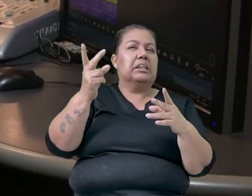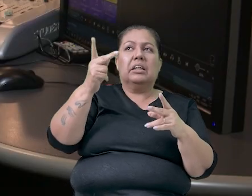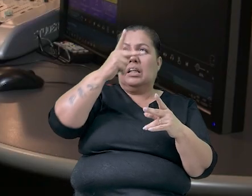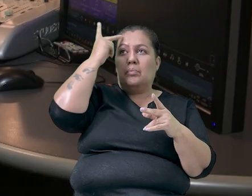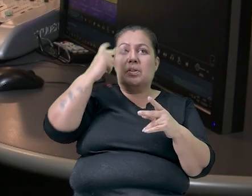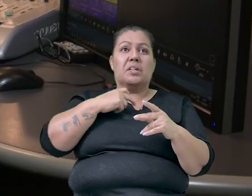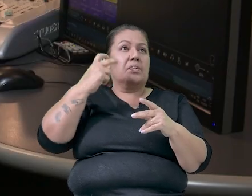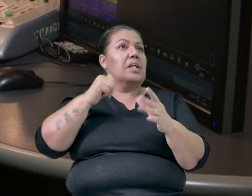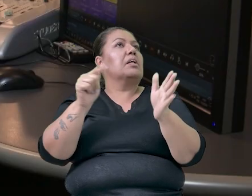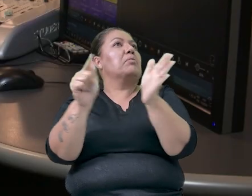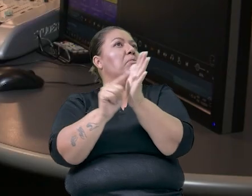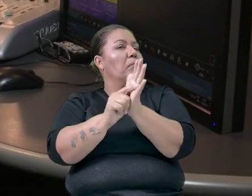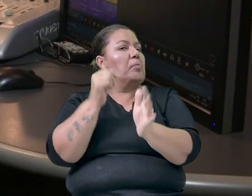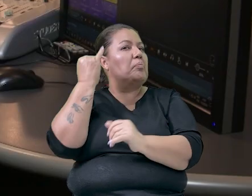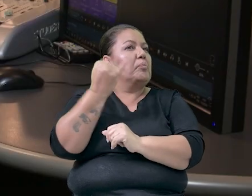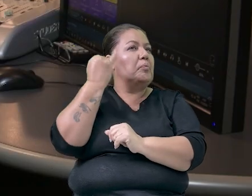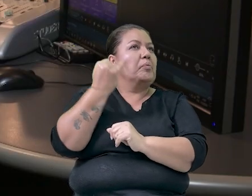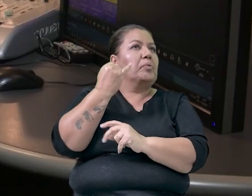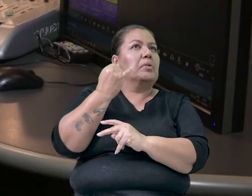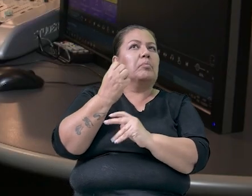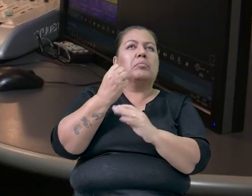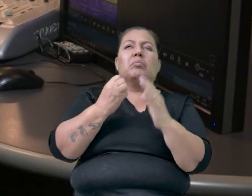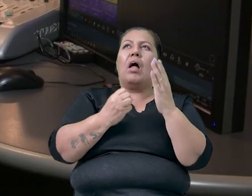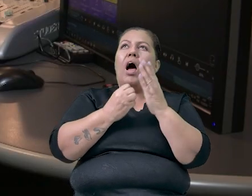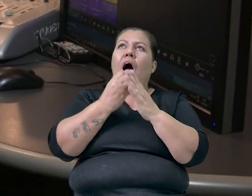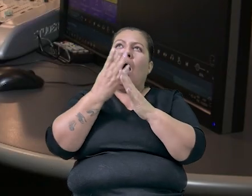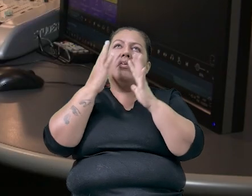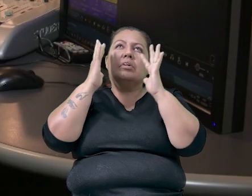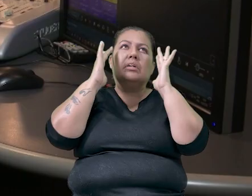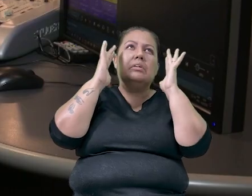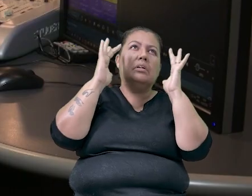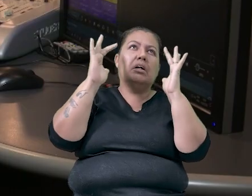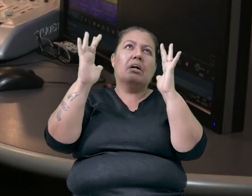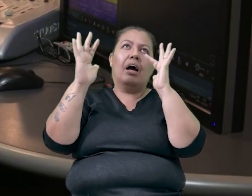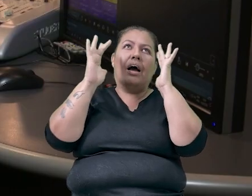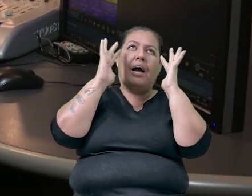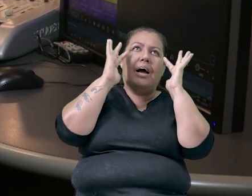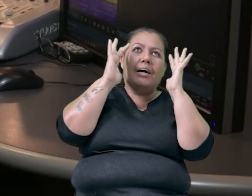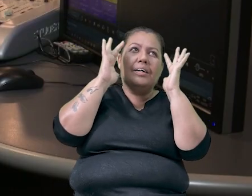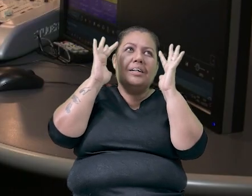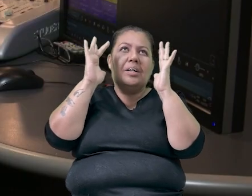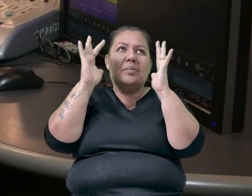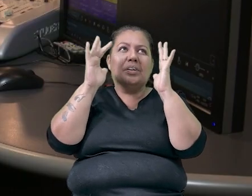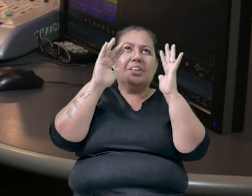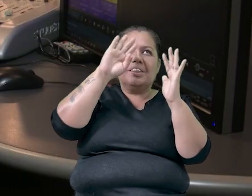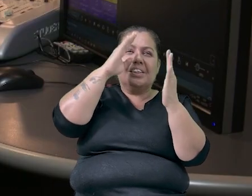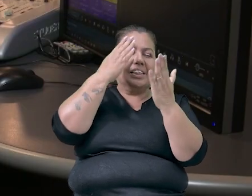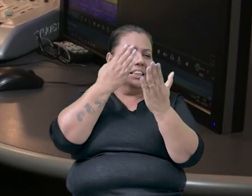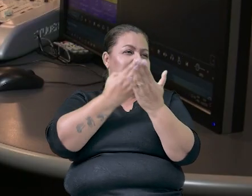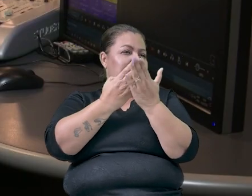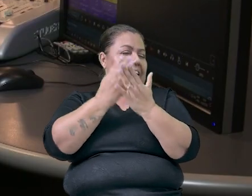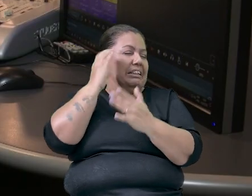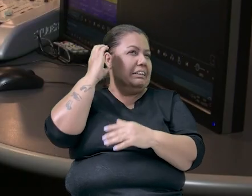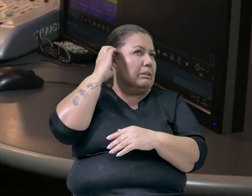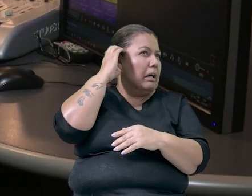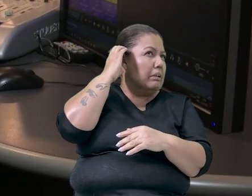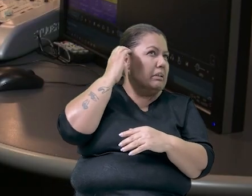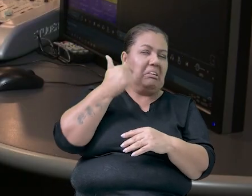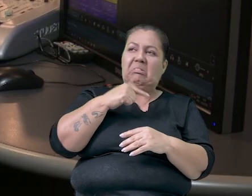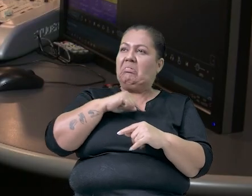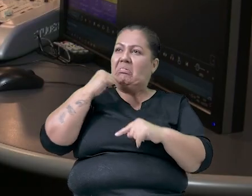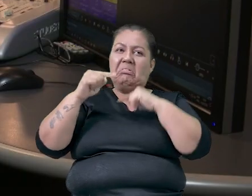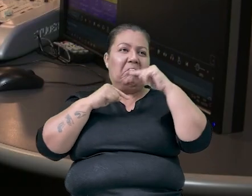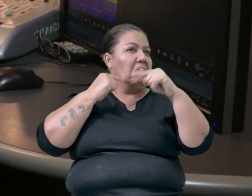um papel muito importante, porque você cria meio que uma sintonia. E aí, assim, essa credibilidade que o rádio tem, nenhum outro